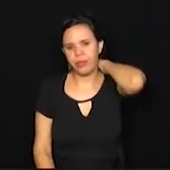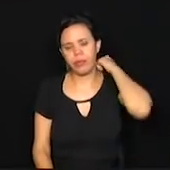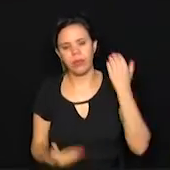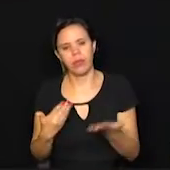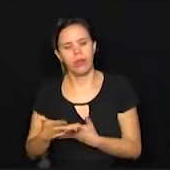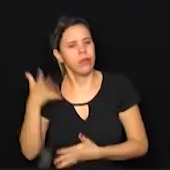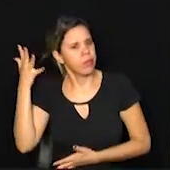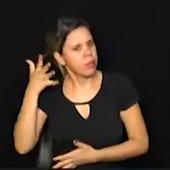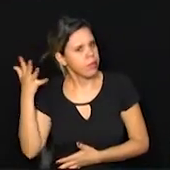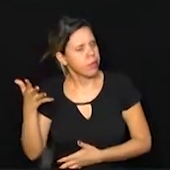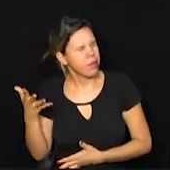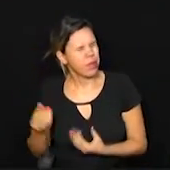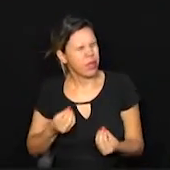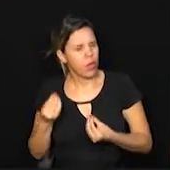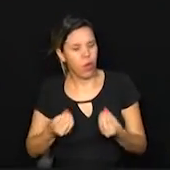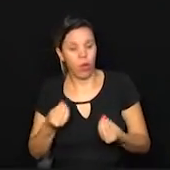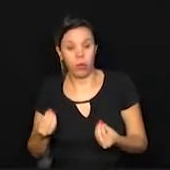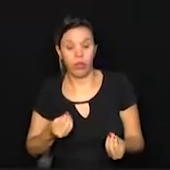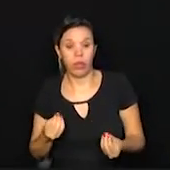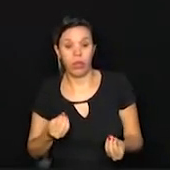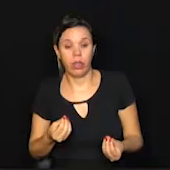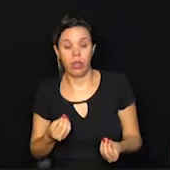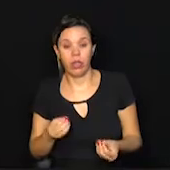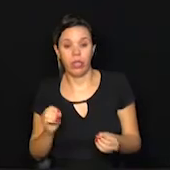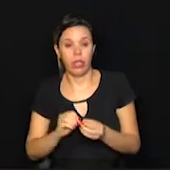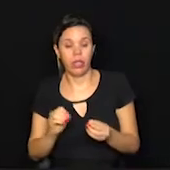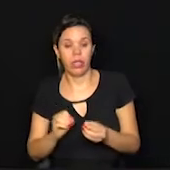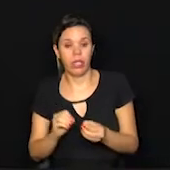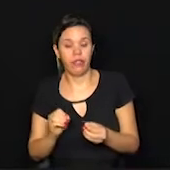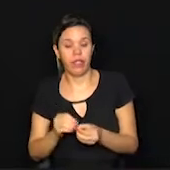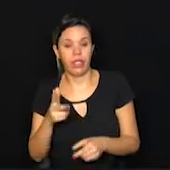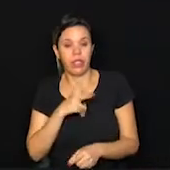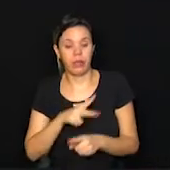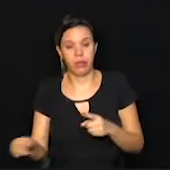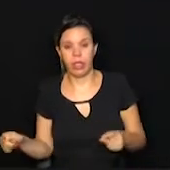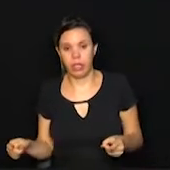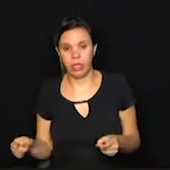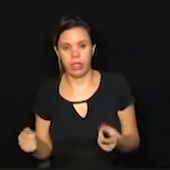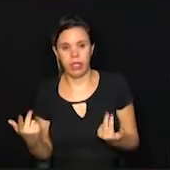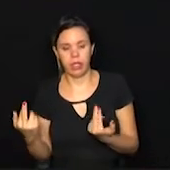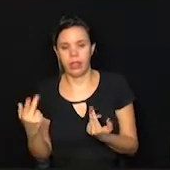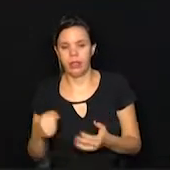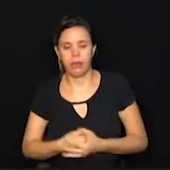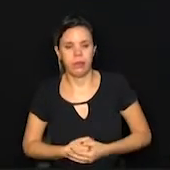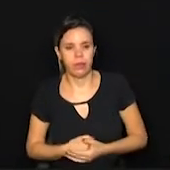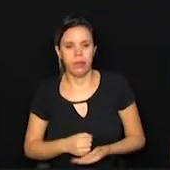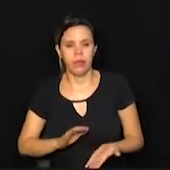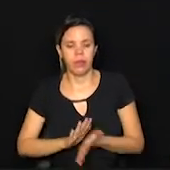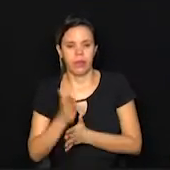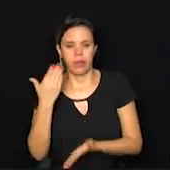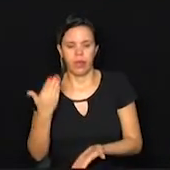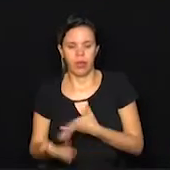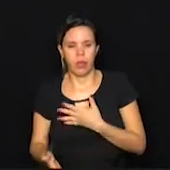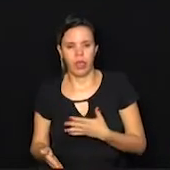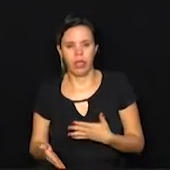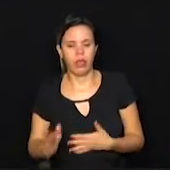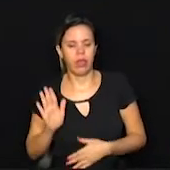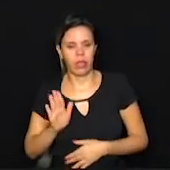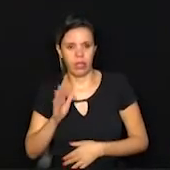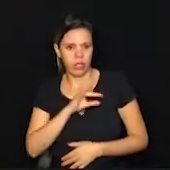há Como adivinhar né O que que eu Paulo Maluf mais para ganhar ele fez exatamente isso e derrotou o candidatos militares